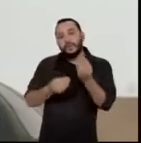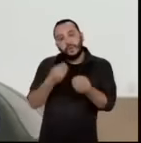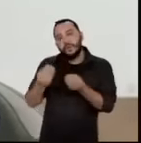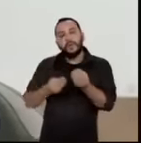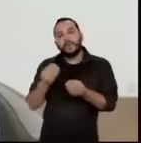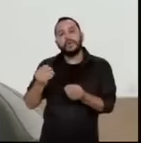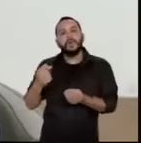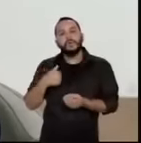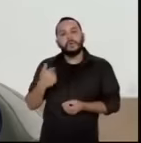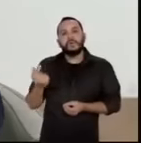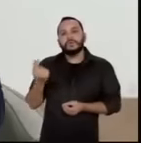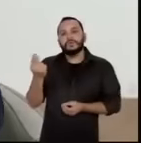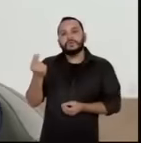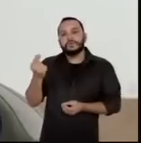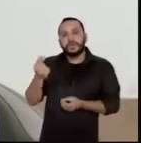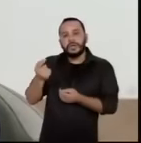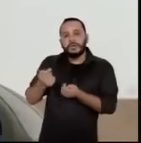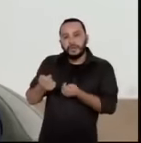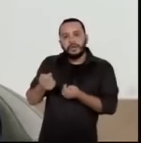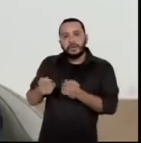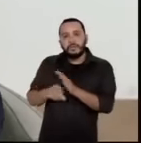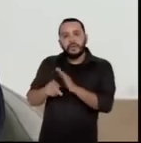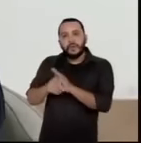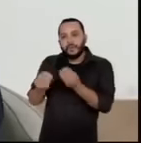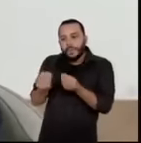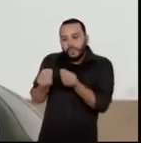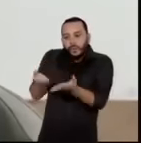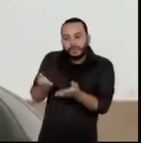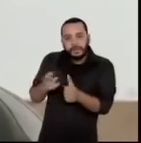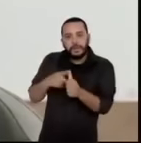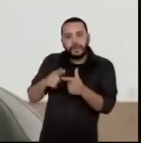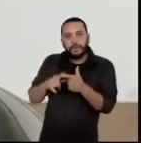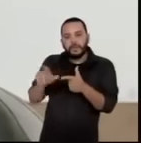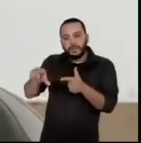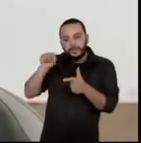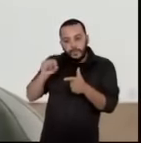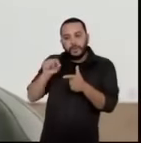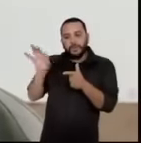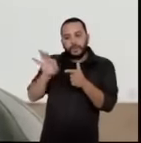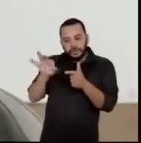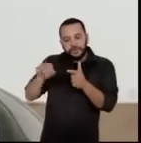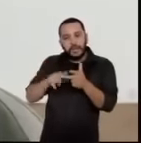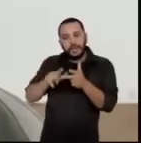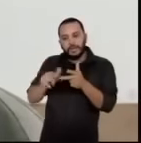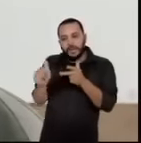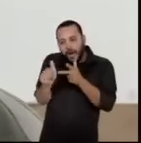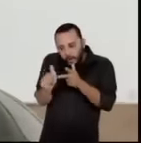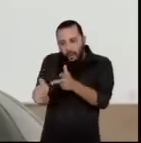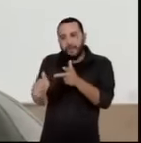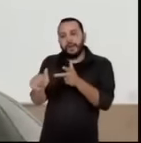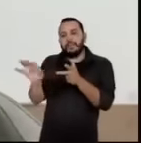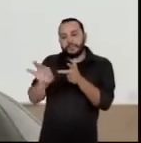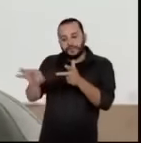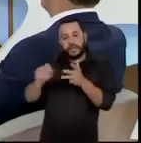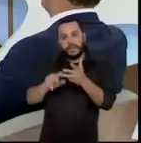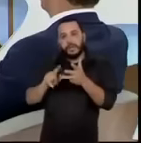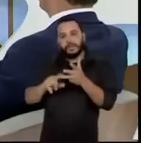de receber doações, escolha de projetos, acompanhamento desses projetos e mensuração de resultado.